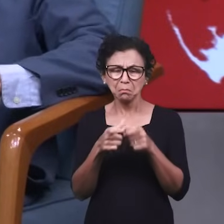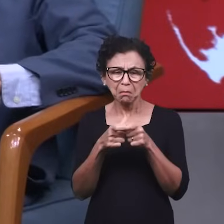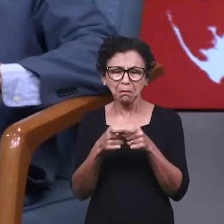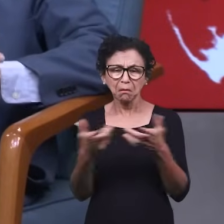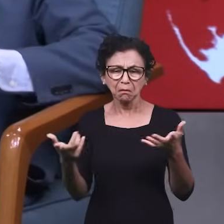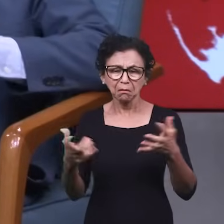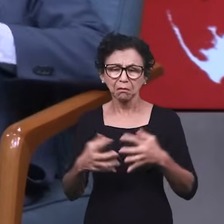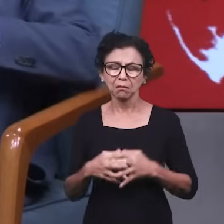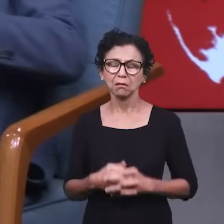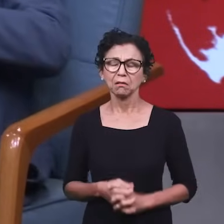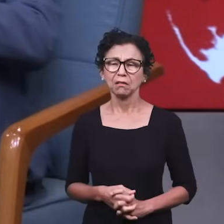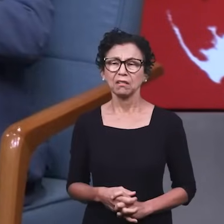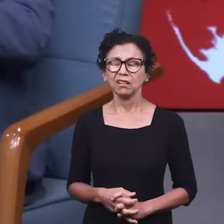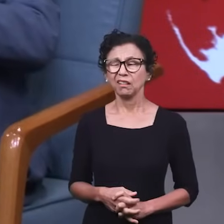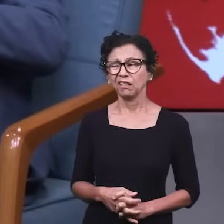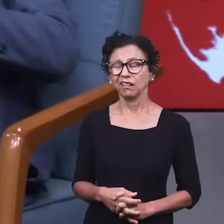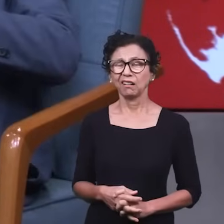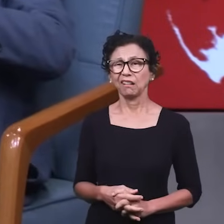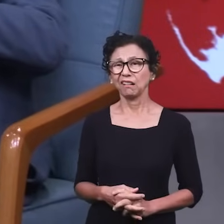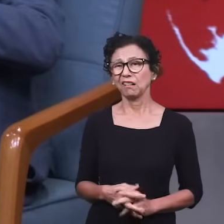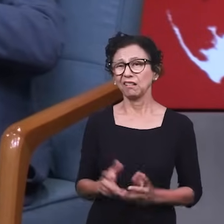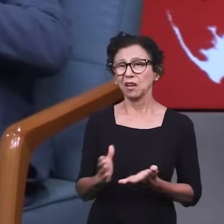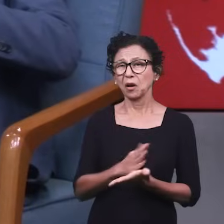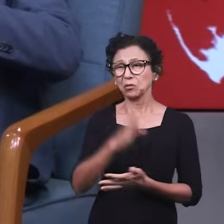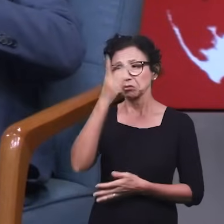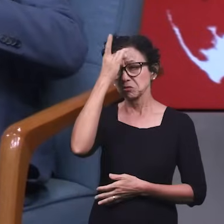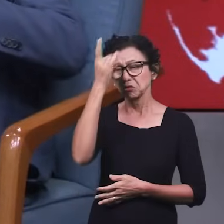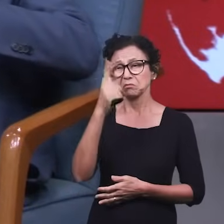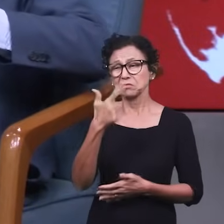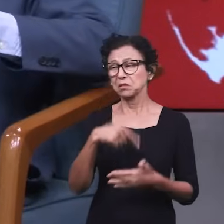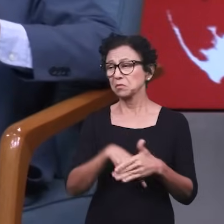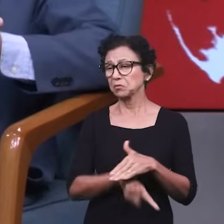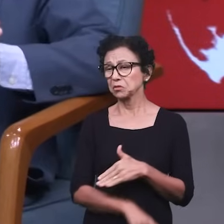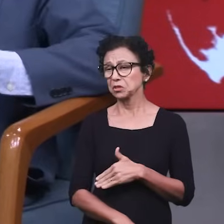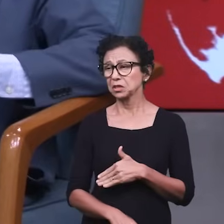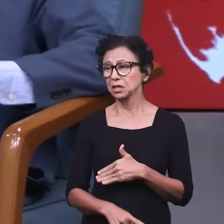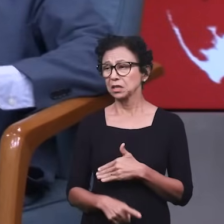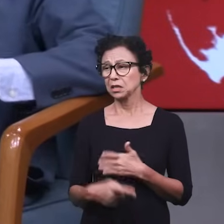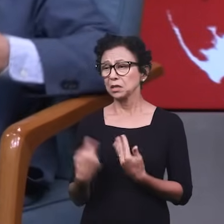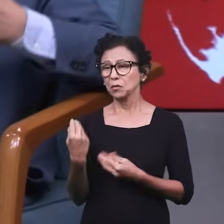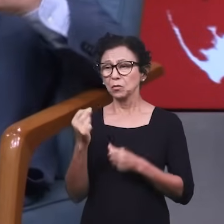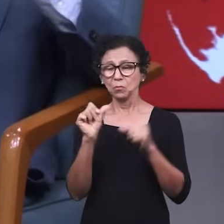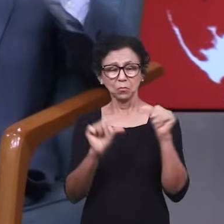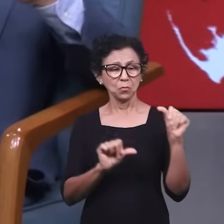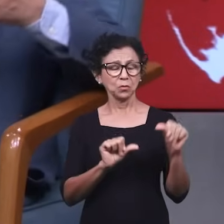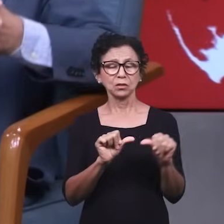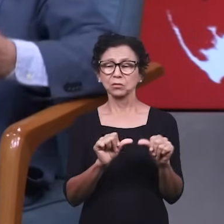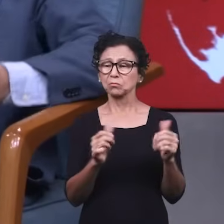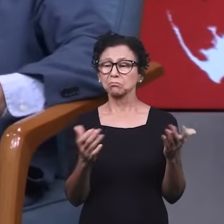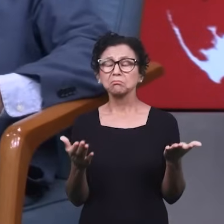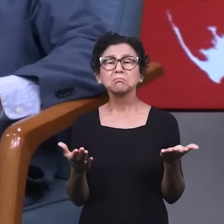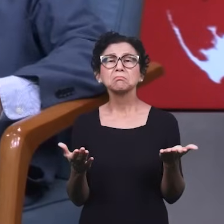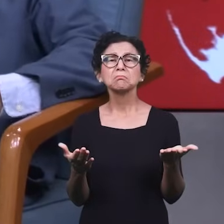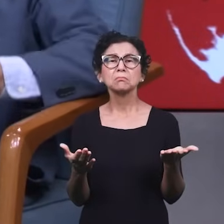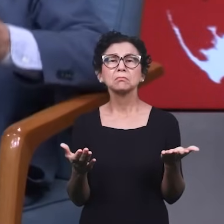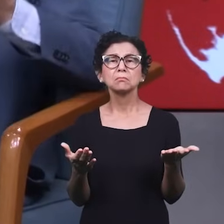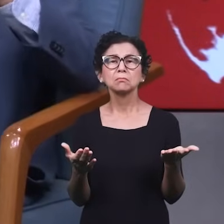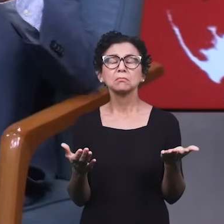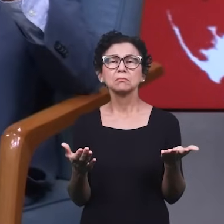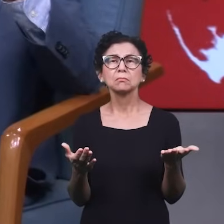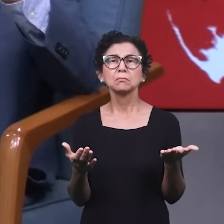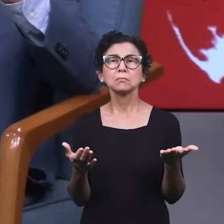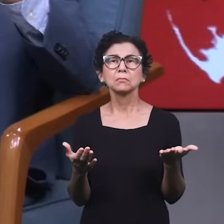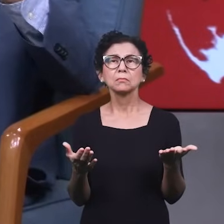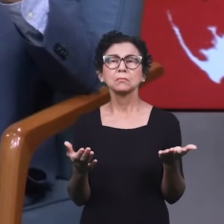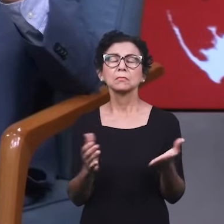isso? Mas os irmãos têm os dons assim, não são tão profundos. Como é que eu mudo isso? Como é que eu mudo isso?